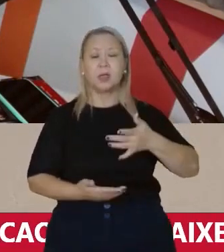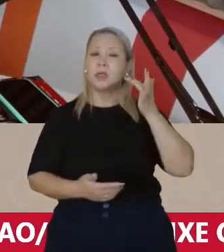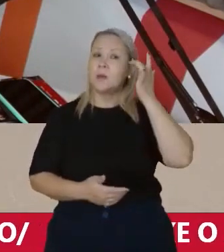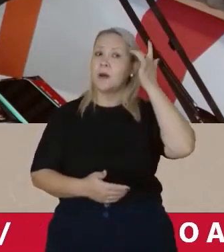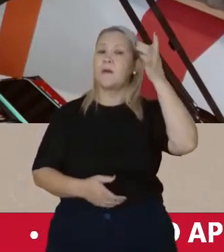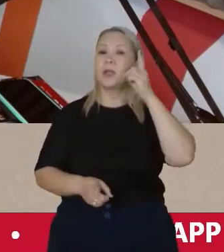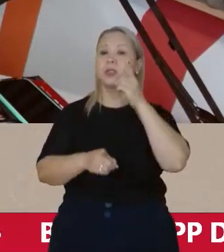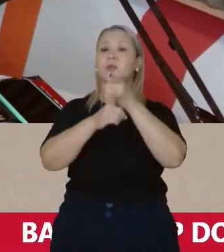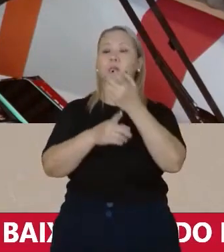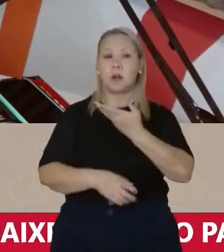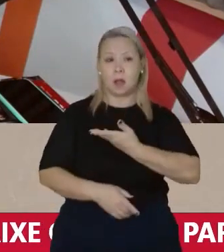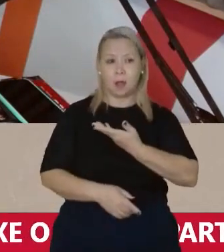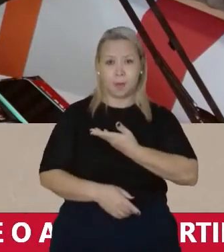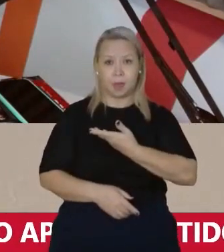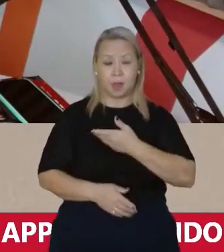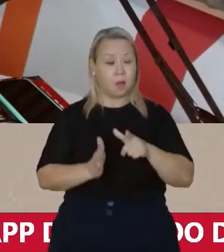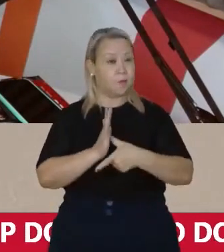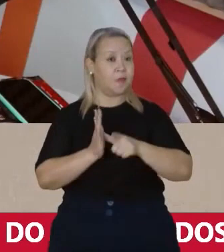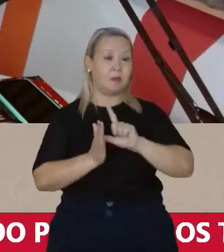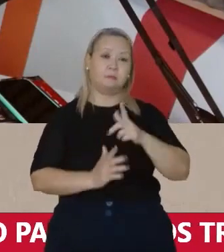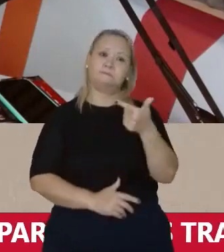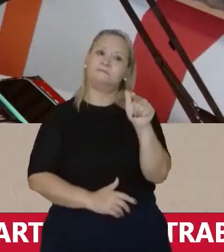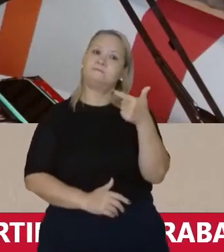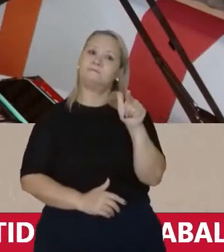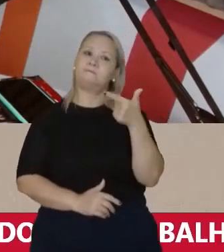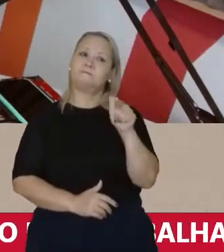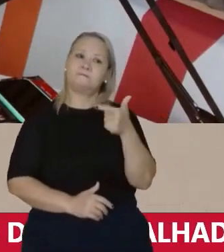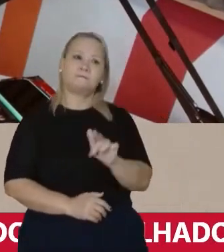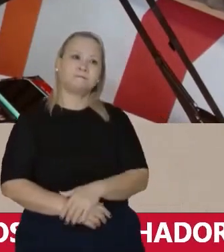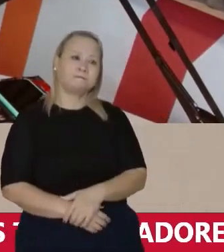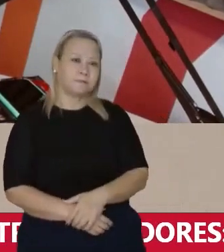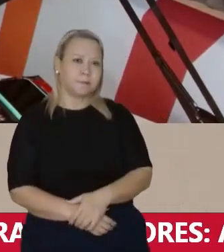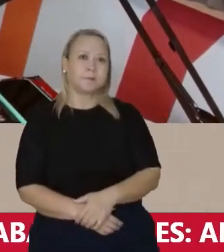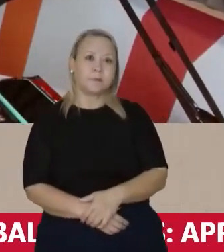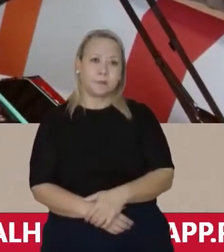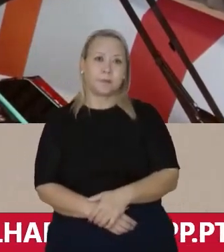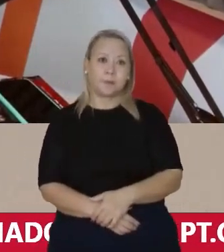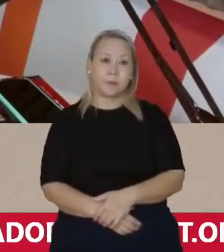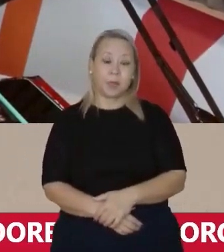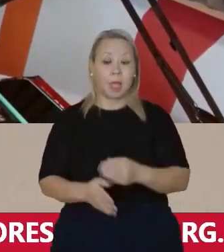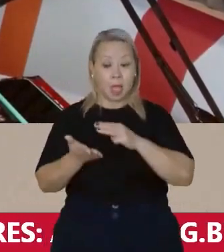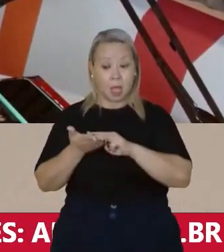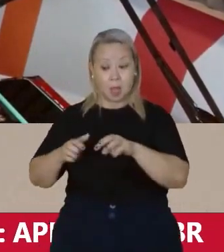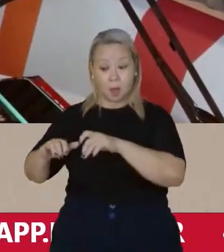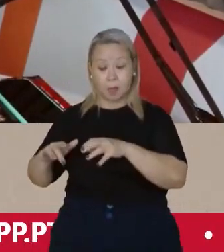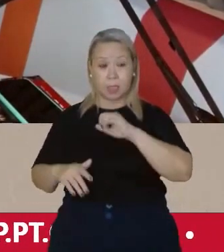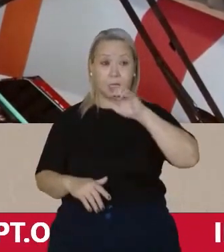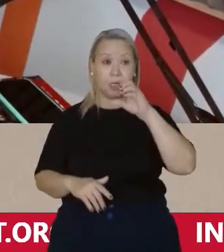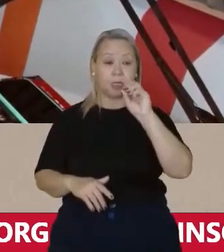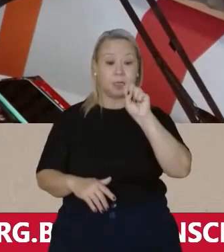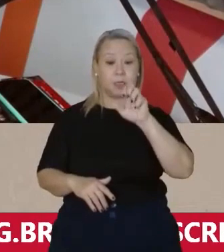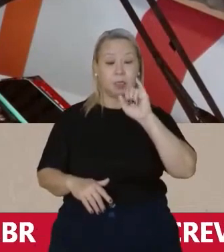de encontrar amigos, porque antes não tinha. Uhum. Tem mensagem aqui para a senhora da Josi Negreiros